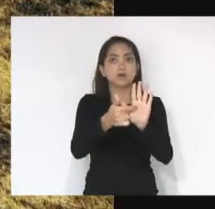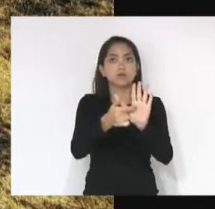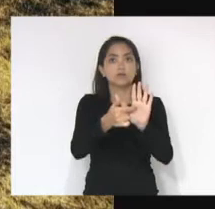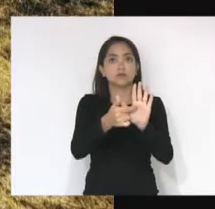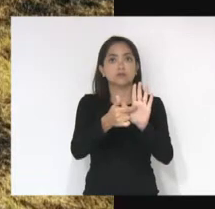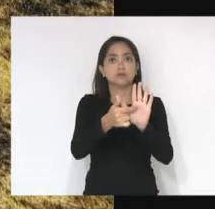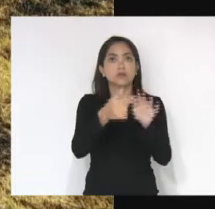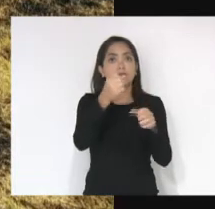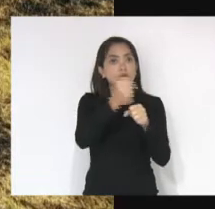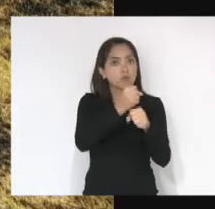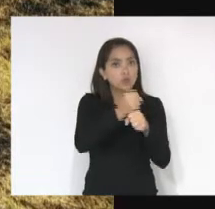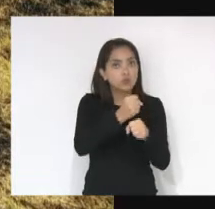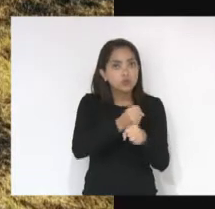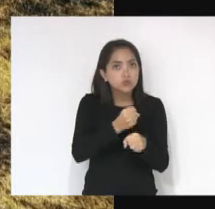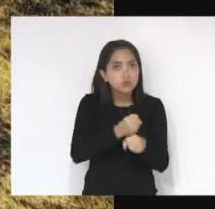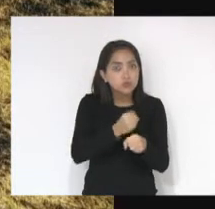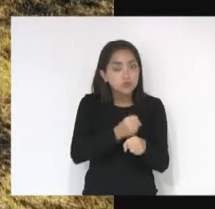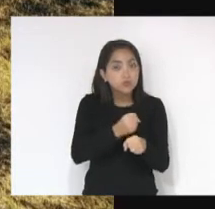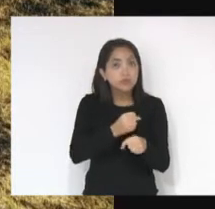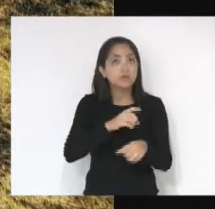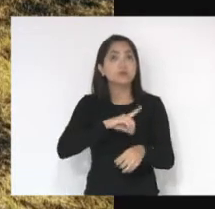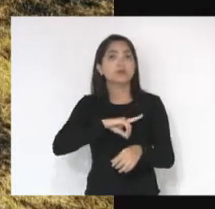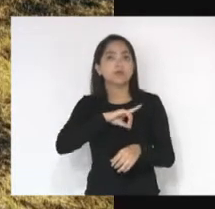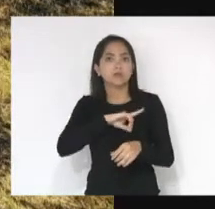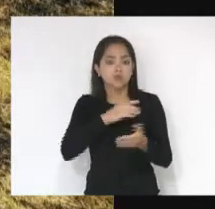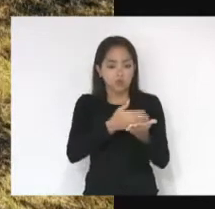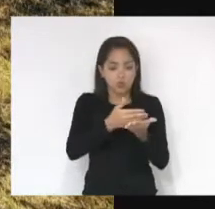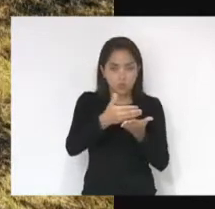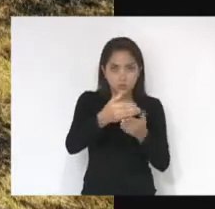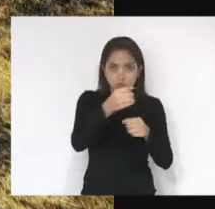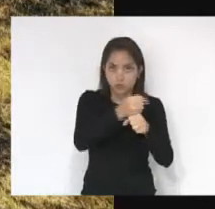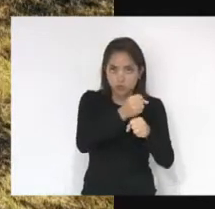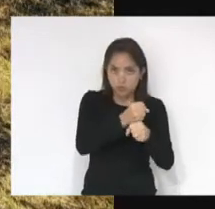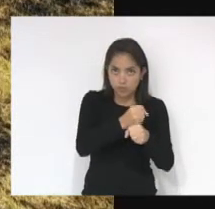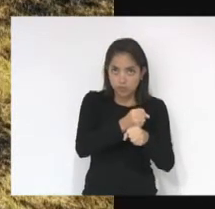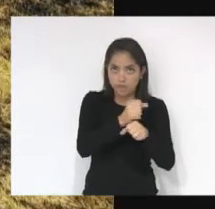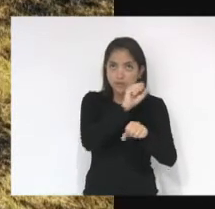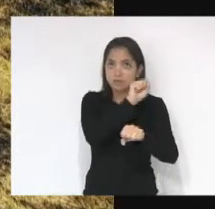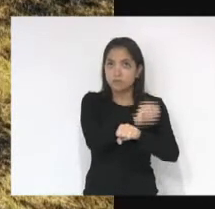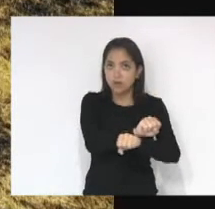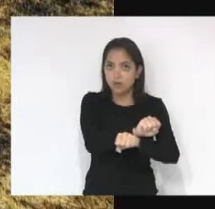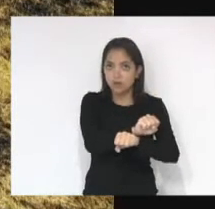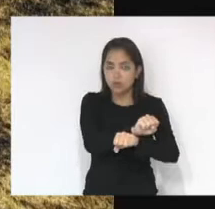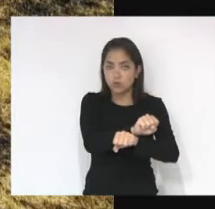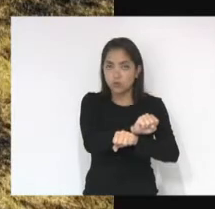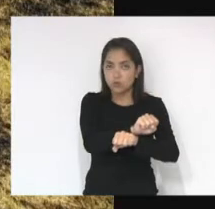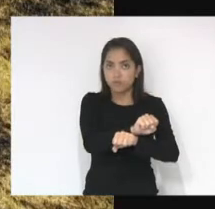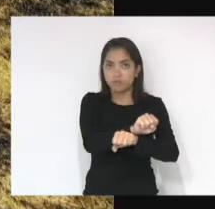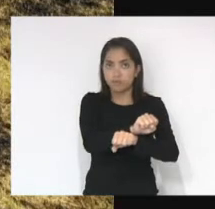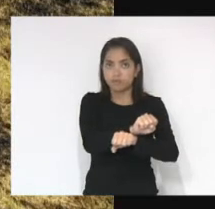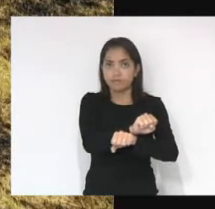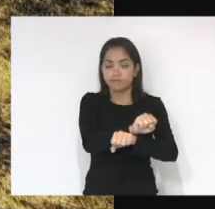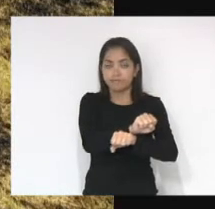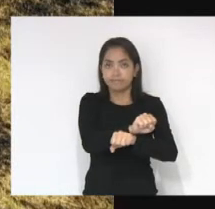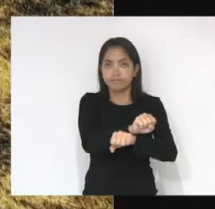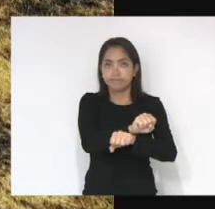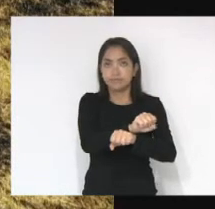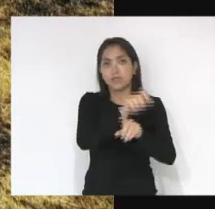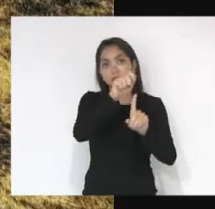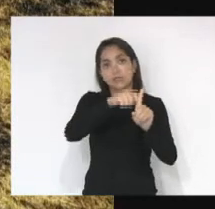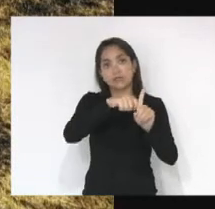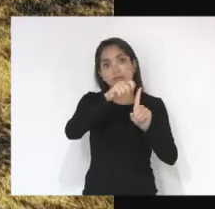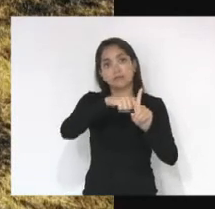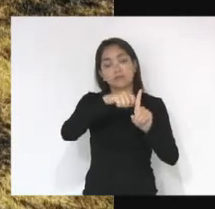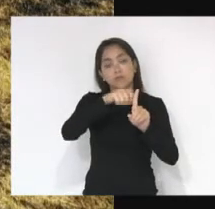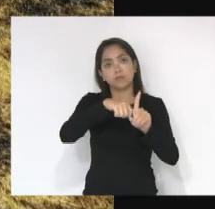construída uma delegacia. Iniciou as obras e estão paradas desde setembro, pasmem, de